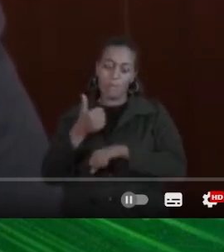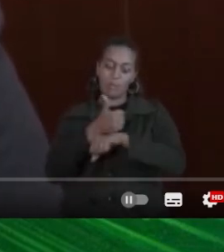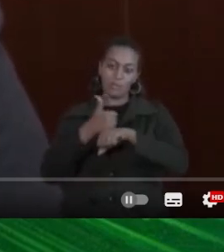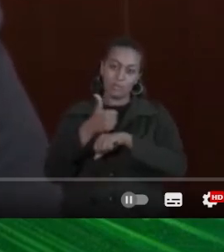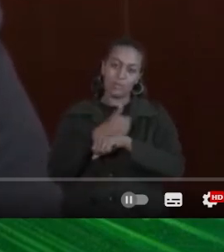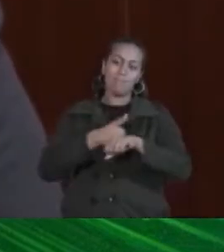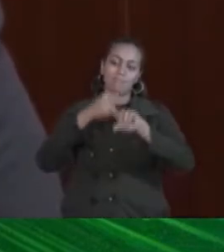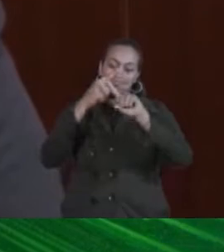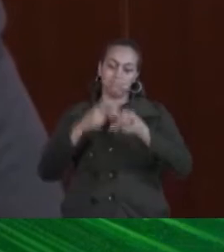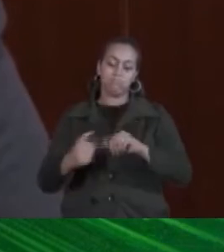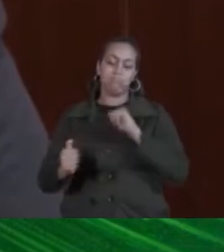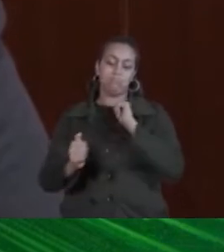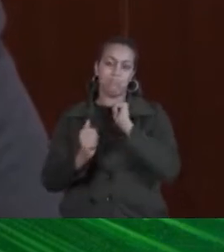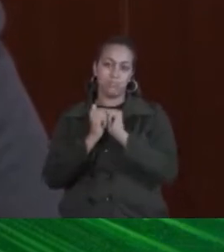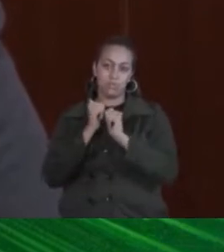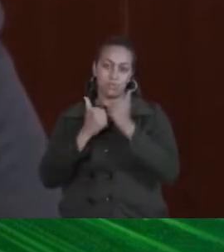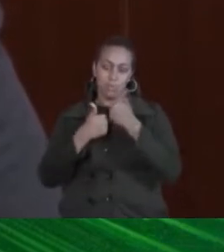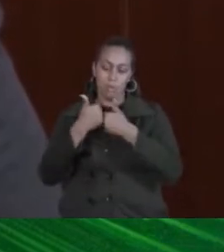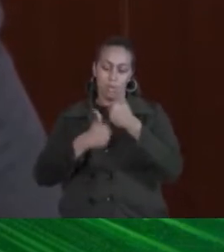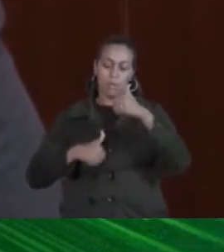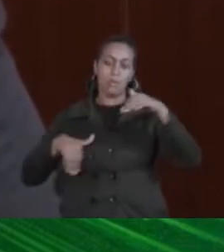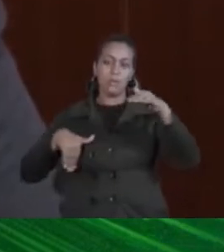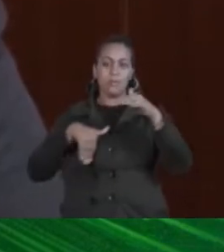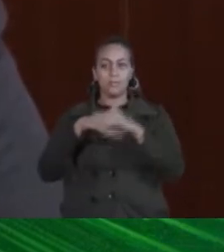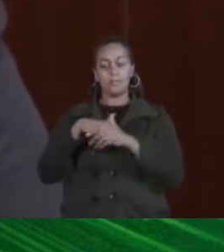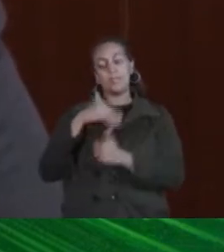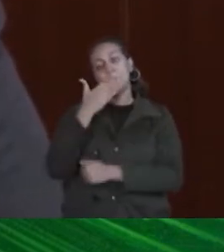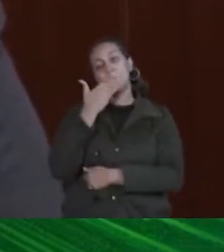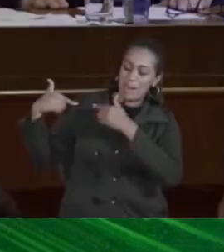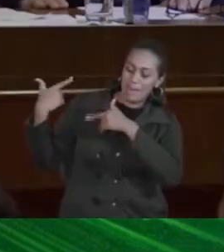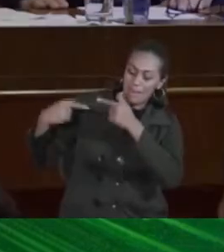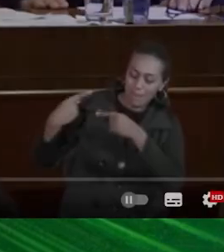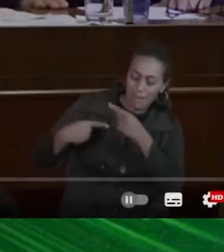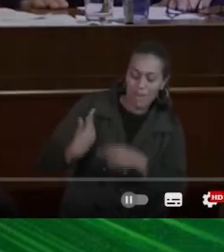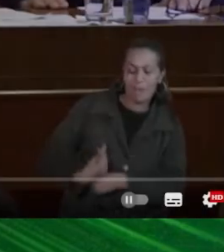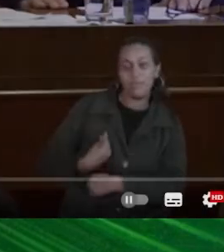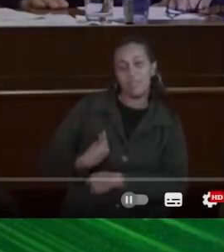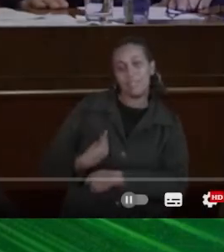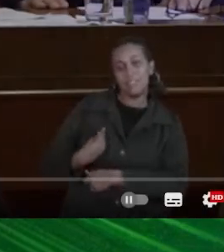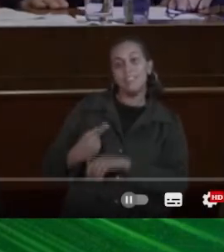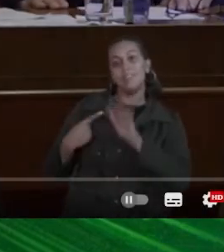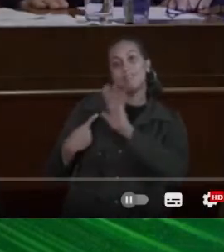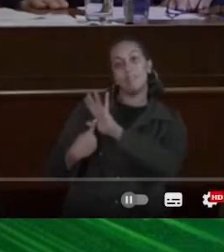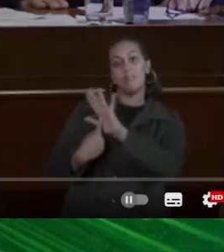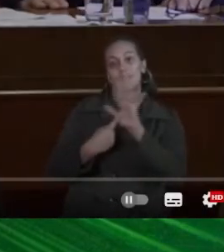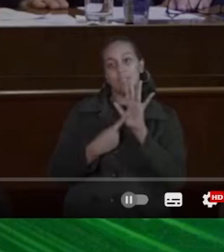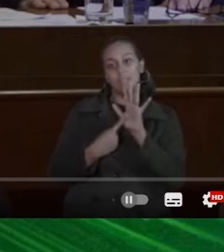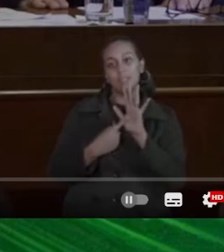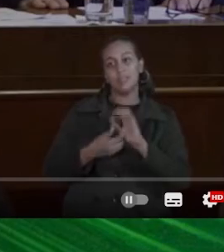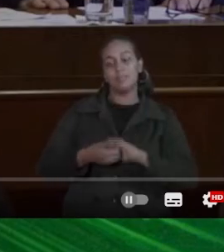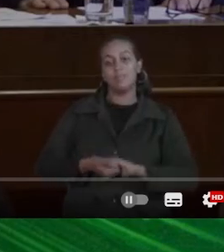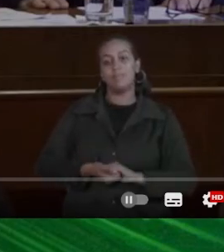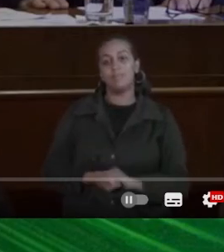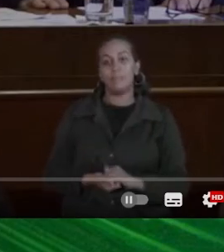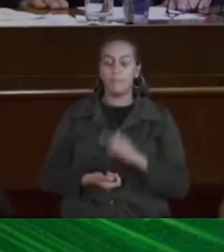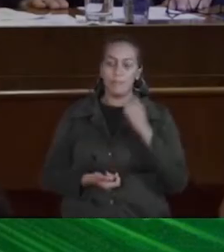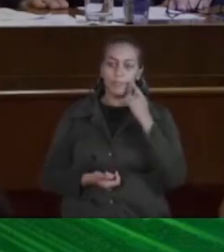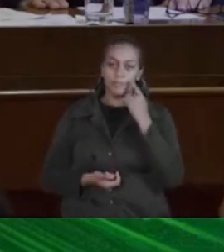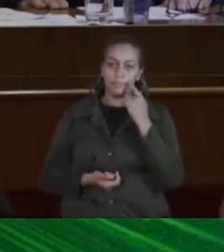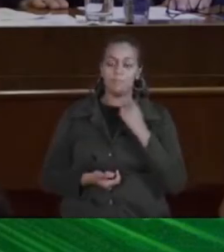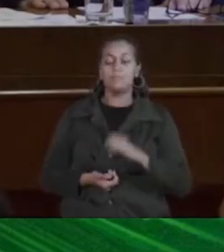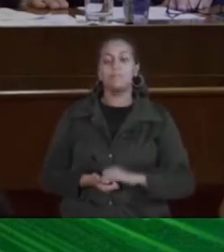Cassiano Se colocasse na posição e com a apresentação do Silvio Cassiano